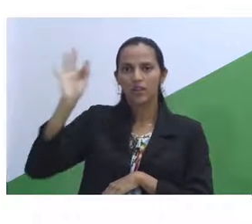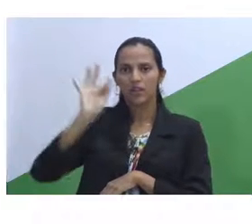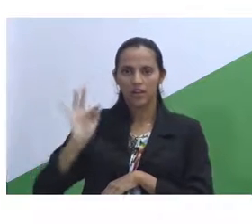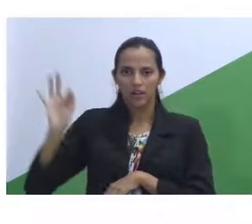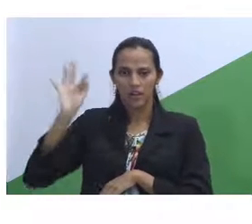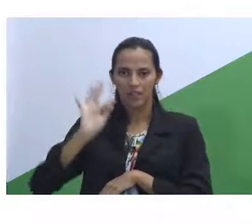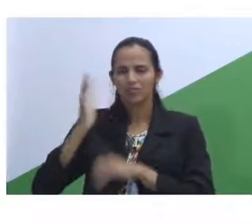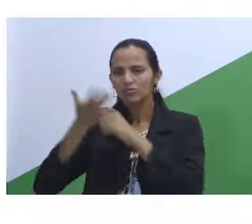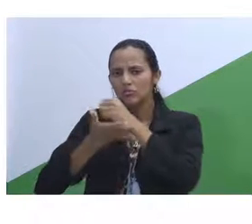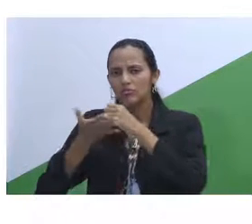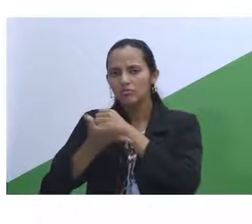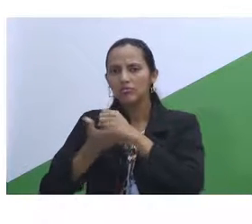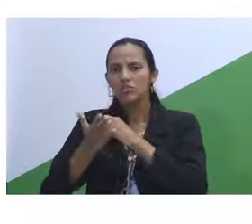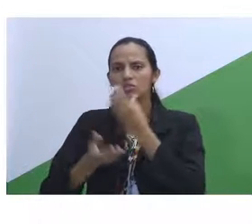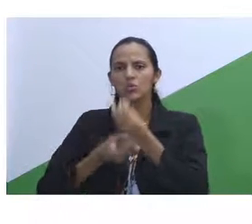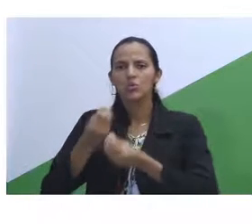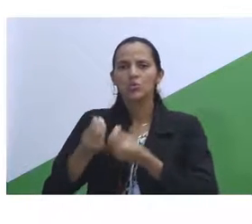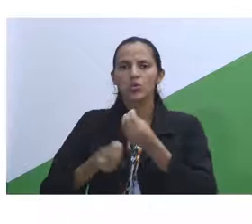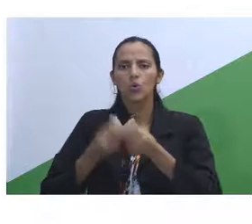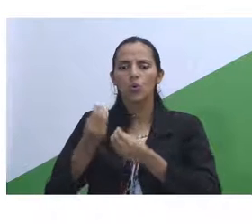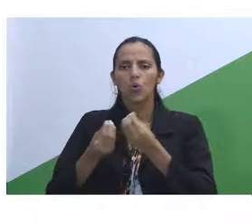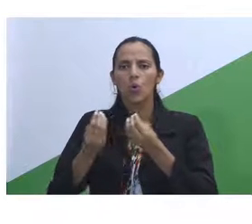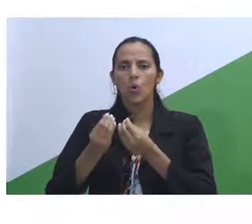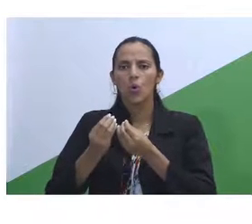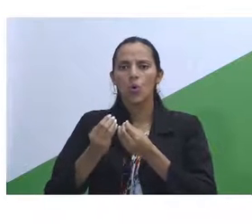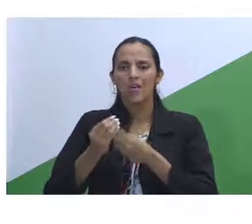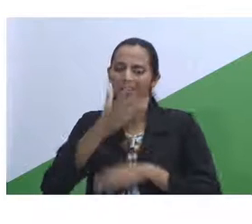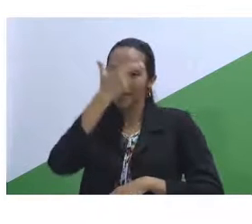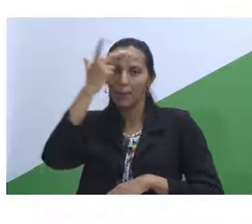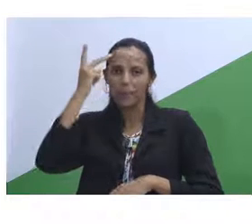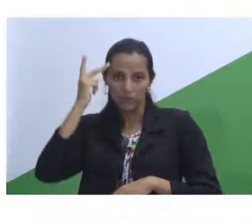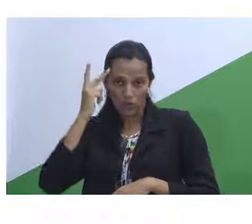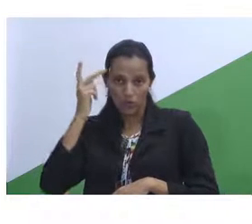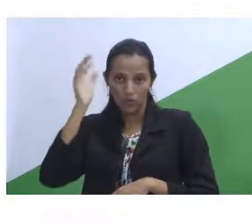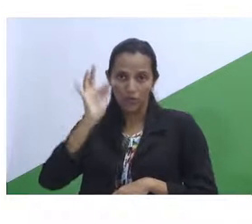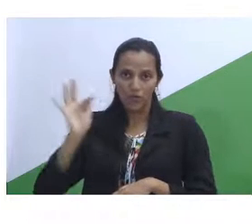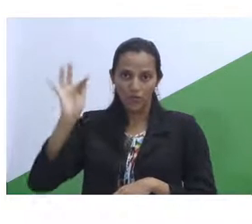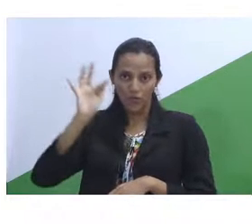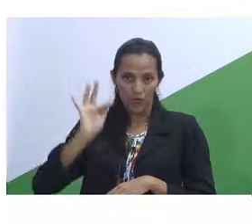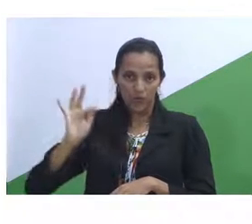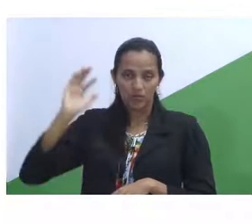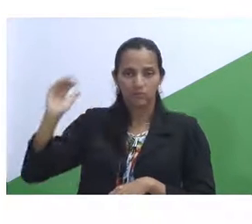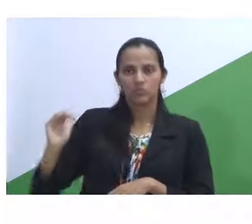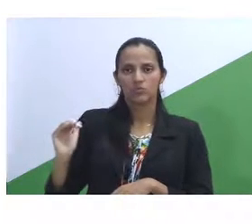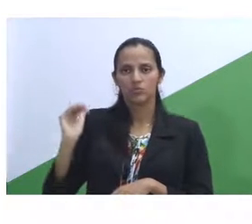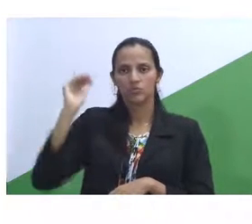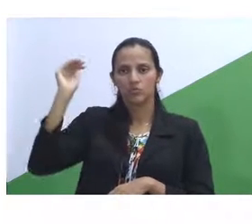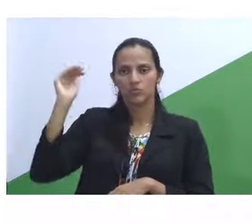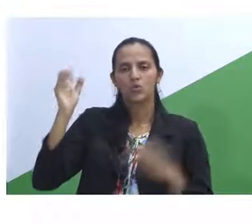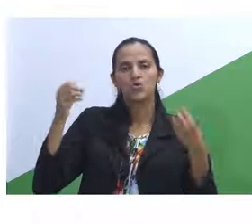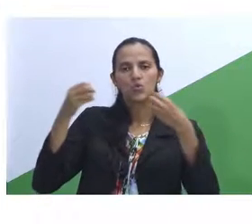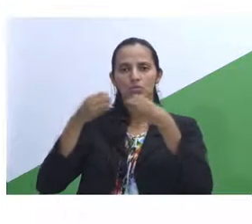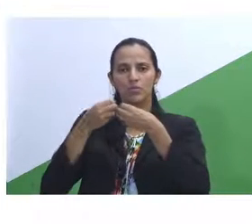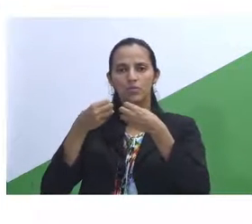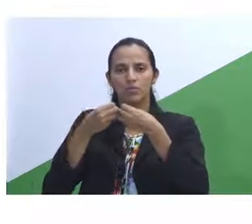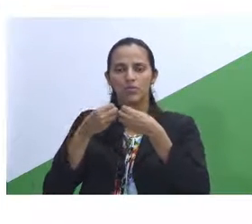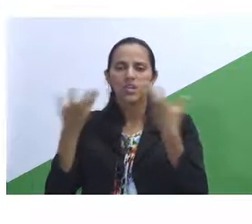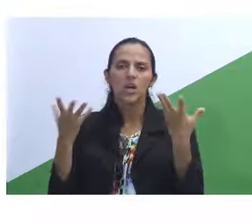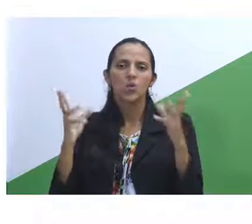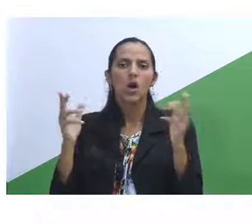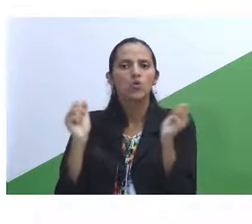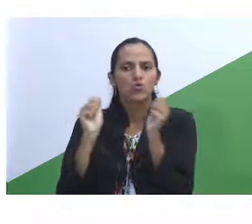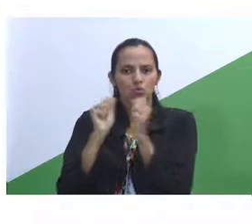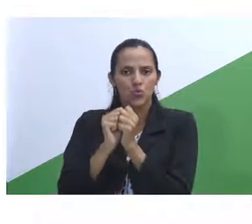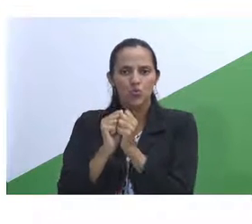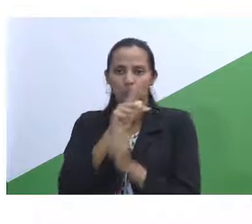pessoa básica que vai governar muito próximo, então, aí ao presidente, porque eram indicações